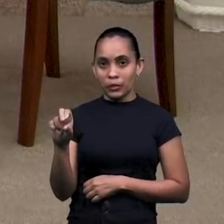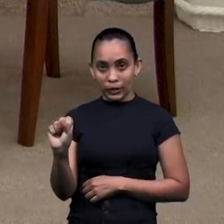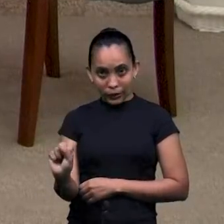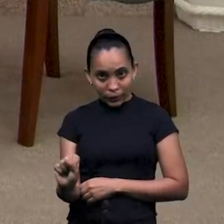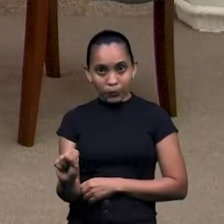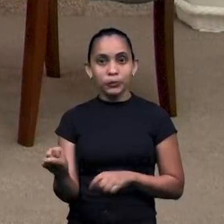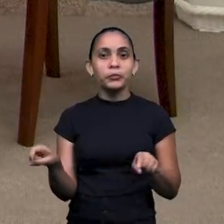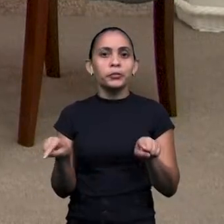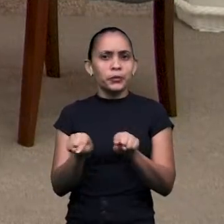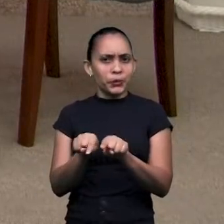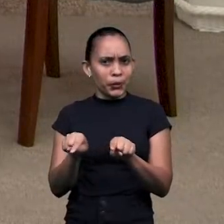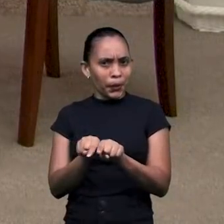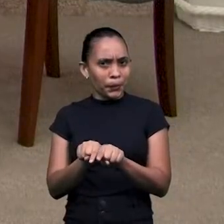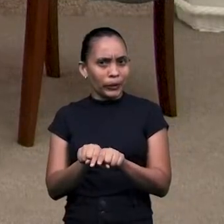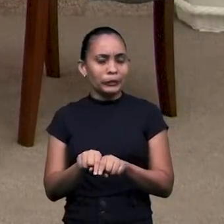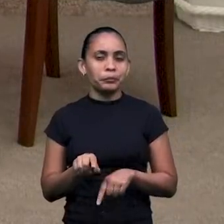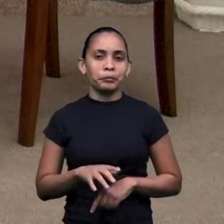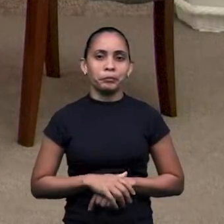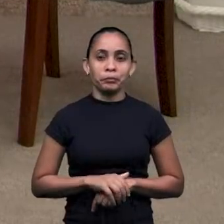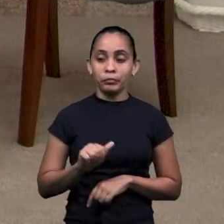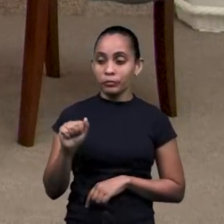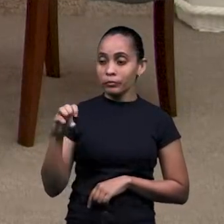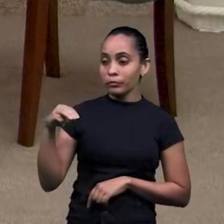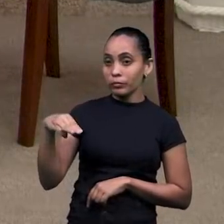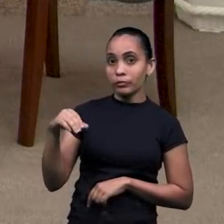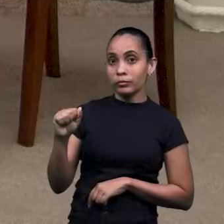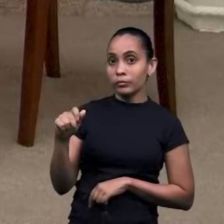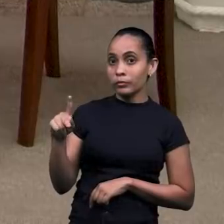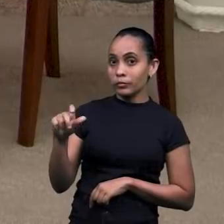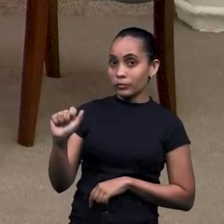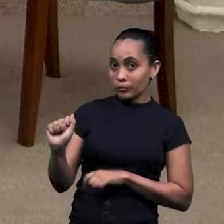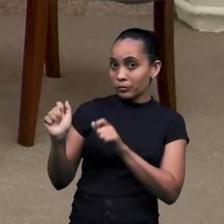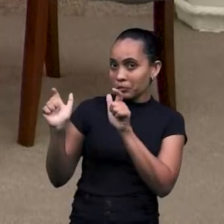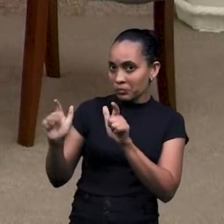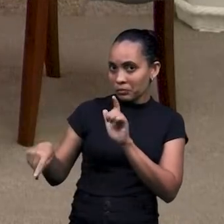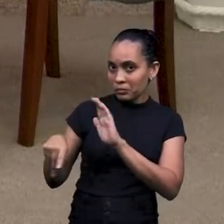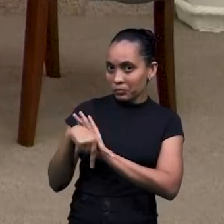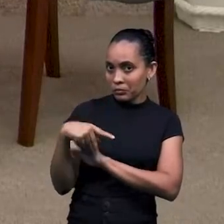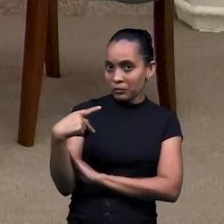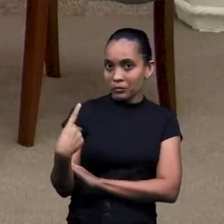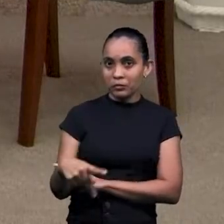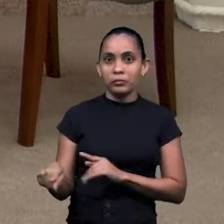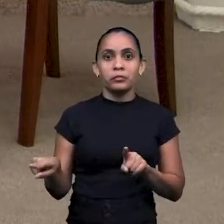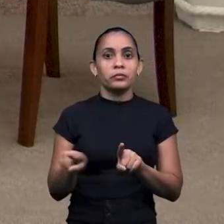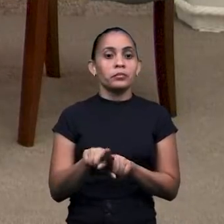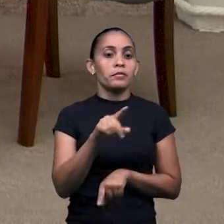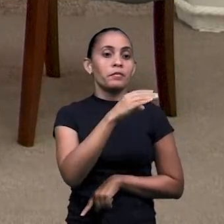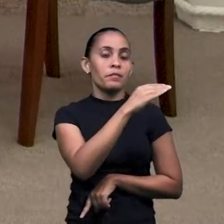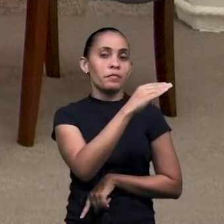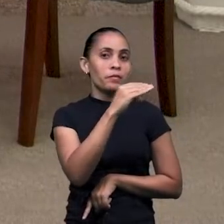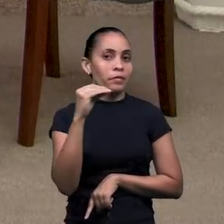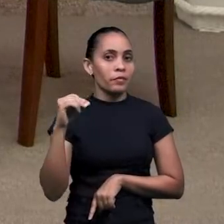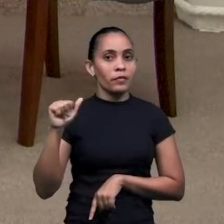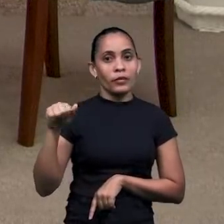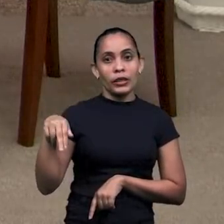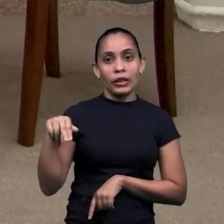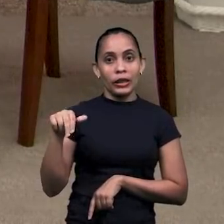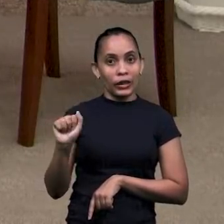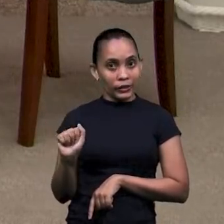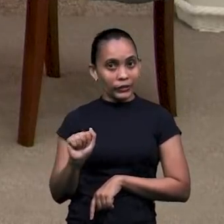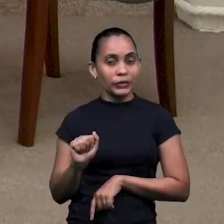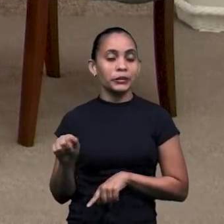Moraes, de Macapá, do Amapá, também do grupo Semente Preciosa, da adolescente Ana